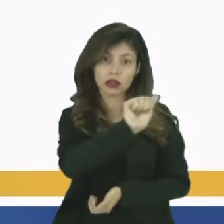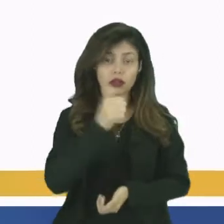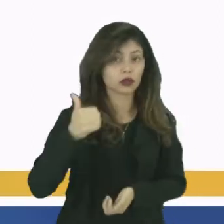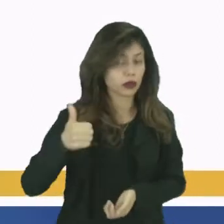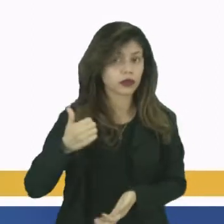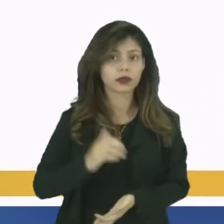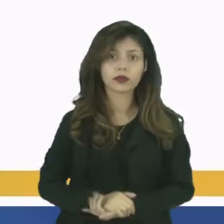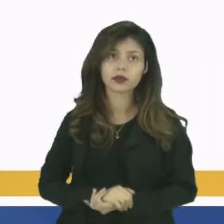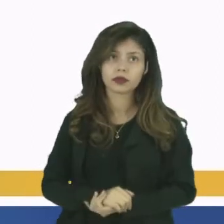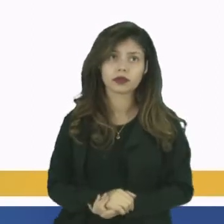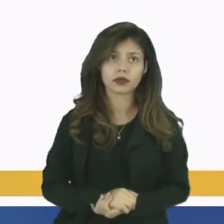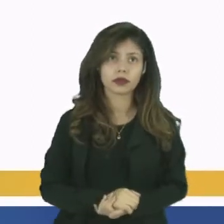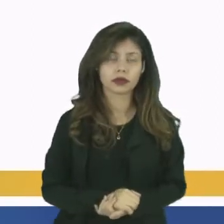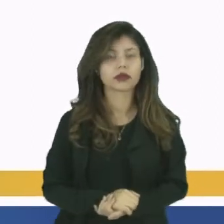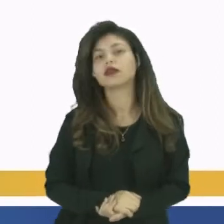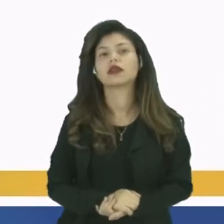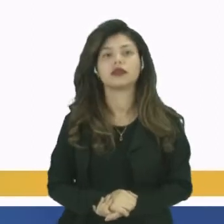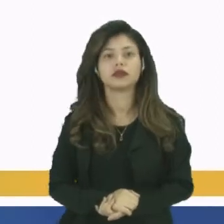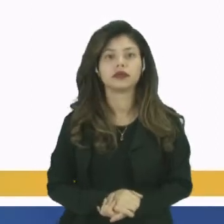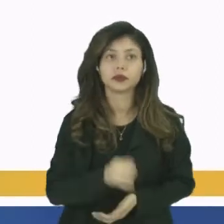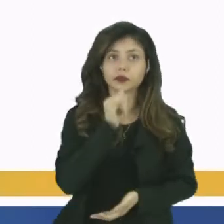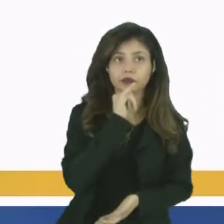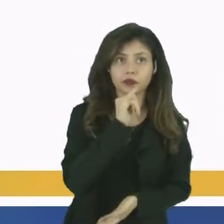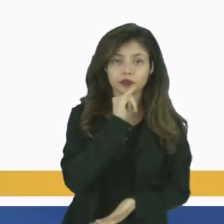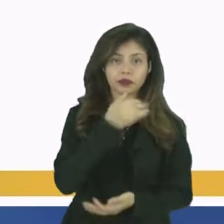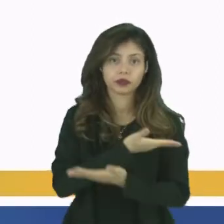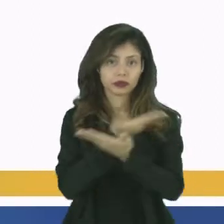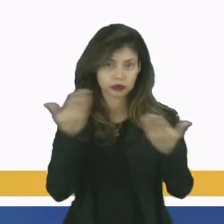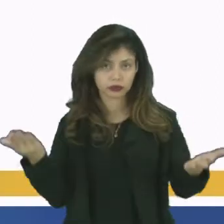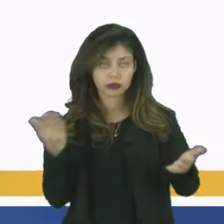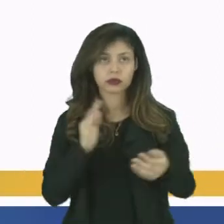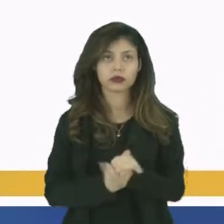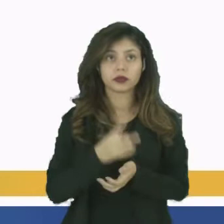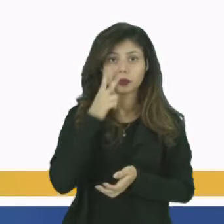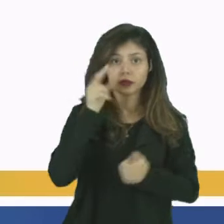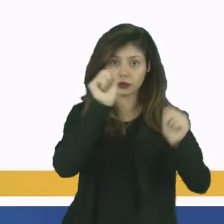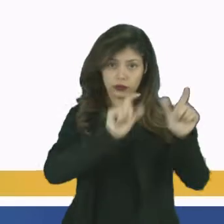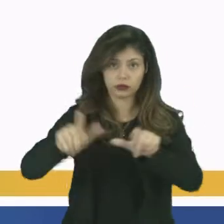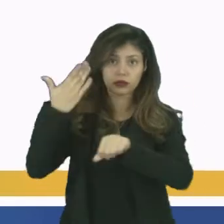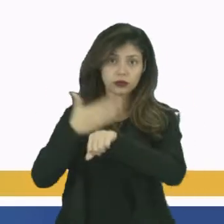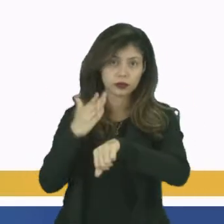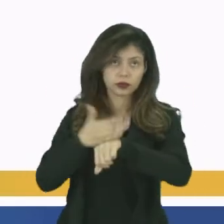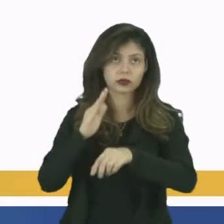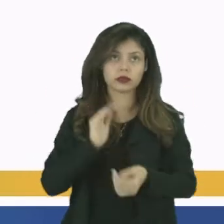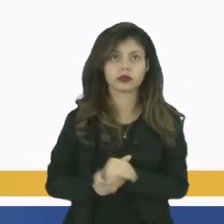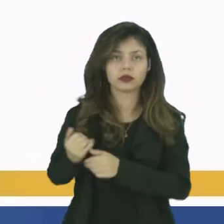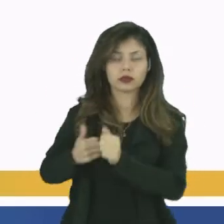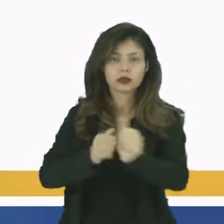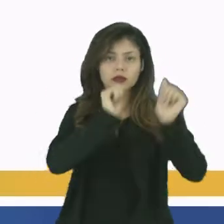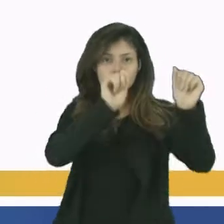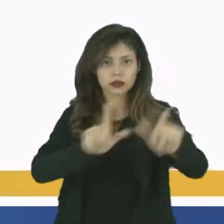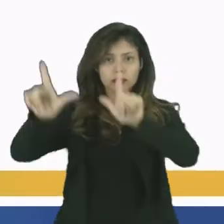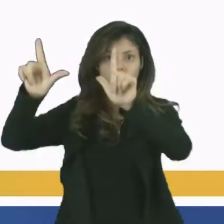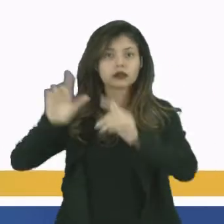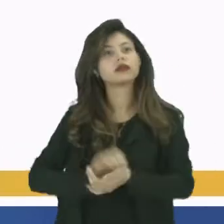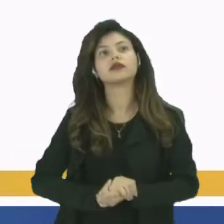A11. Então, eu trouxe um exemplo para vocês verem na prática. Acompanhe o primeiro exemplo.